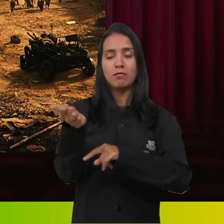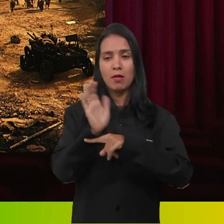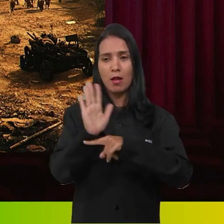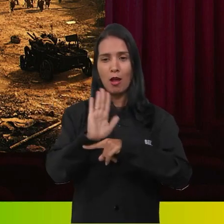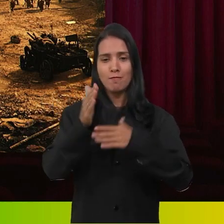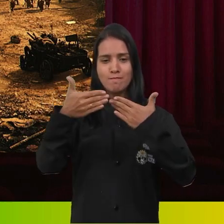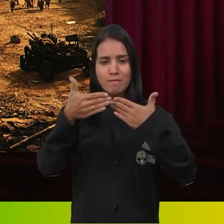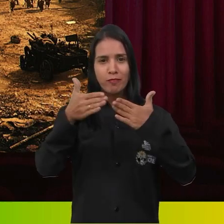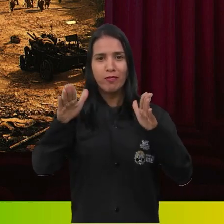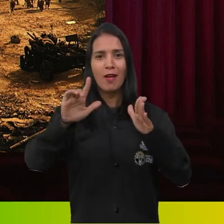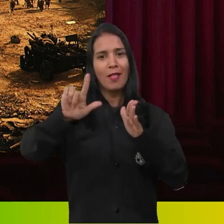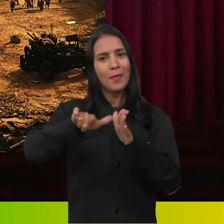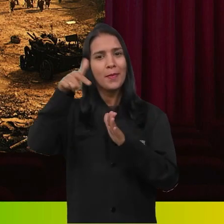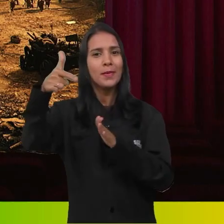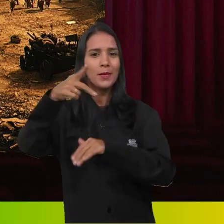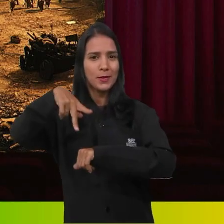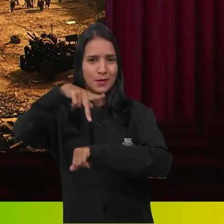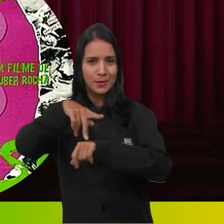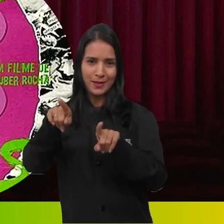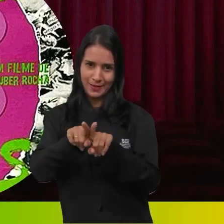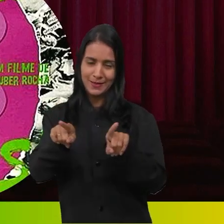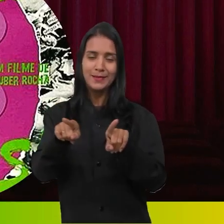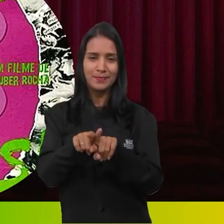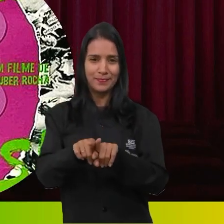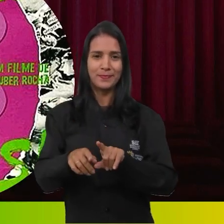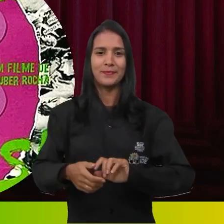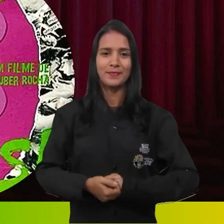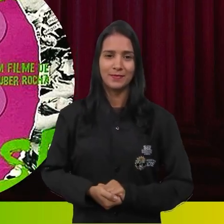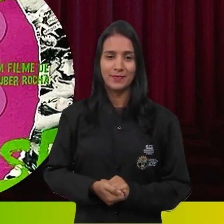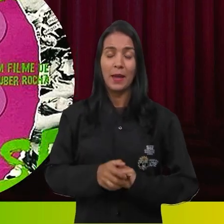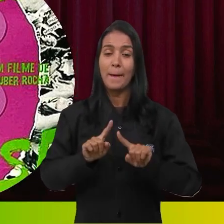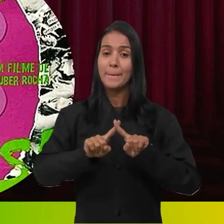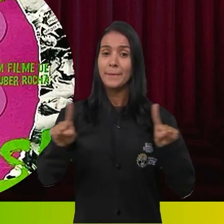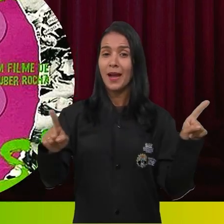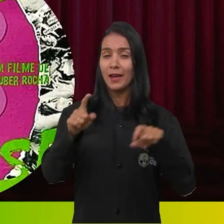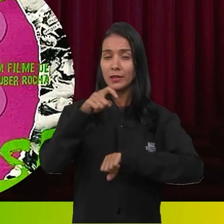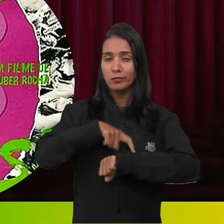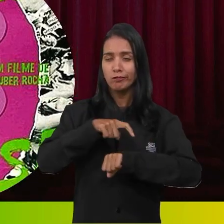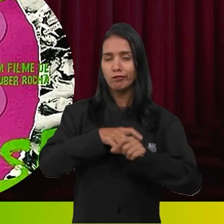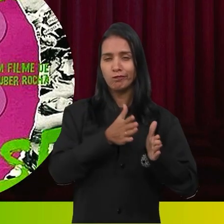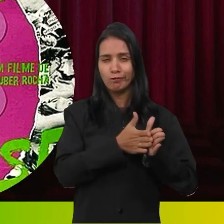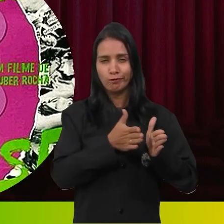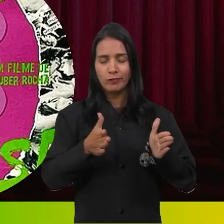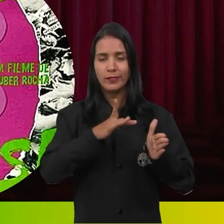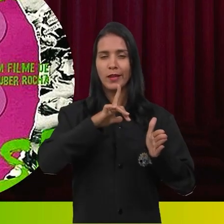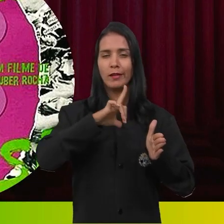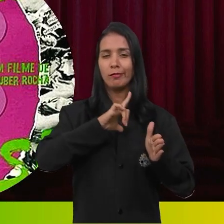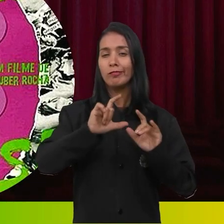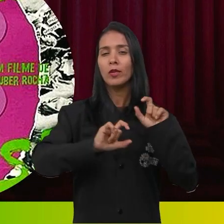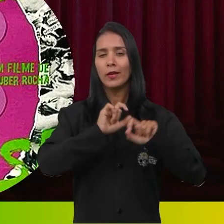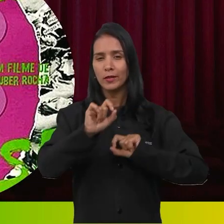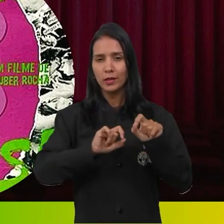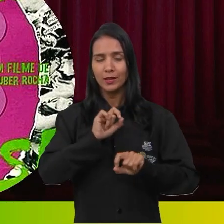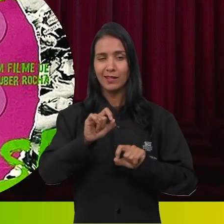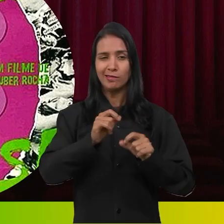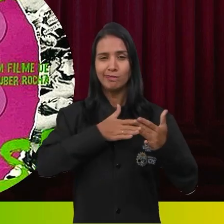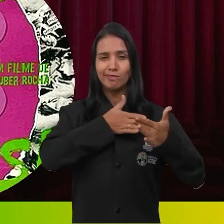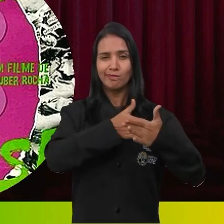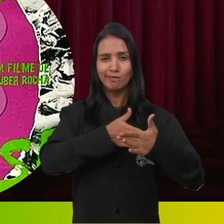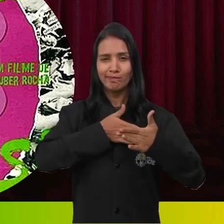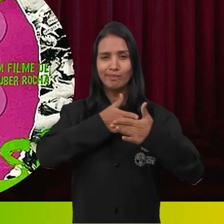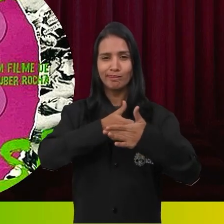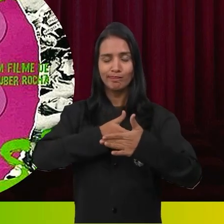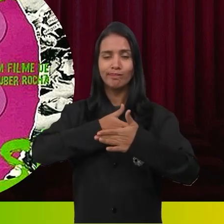autoral fora também. Mas aí, durante um certo tempo, houve uma crise do